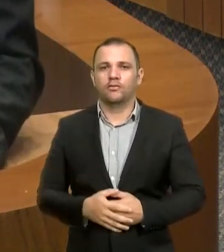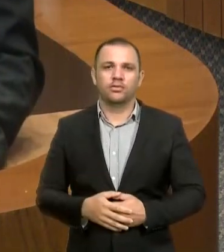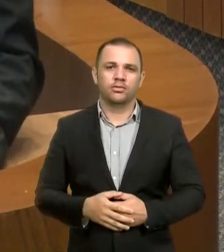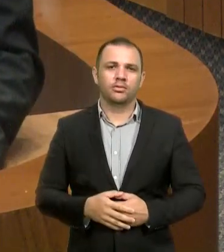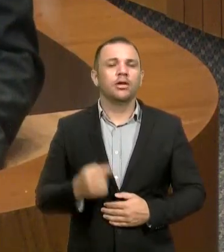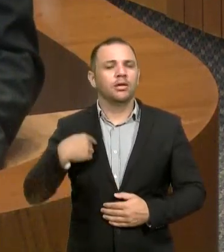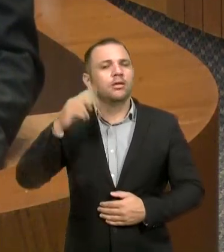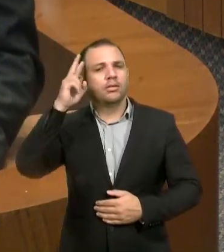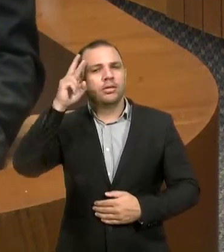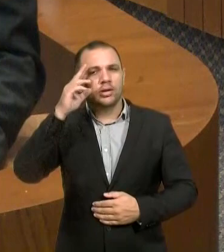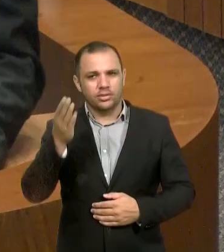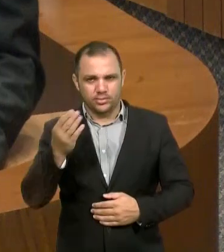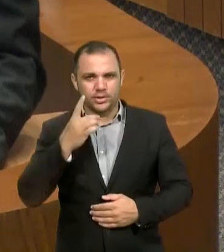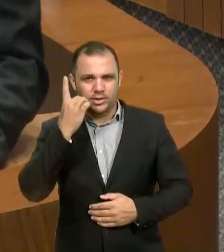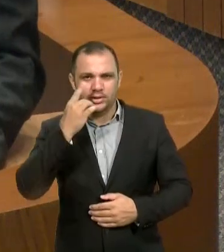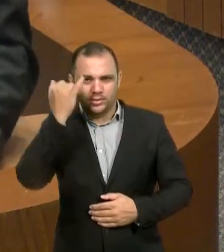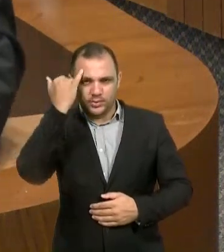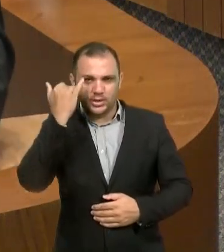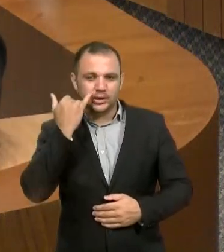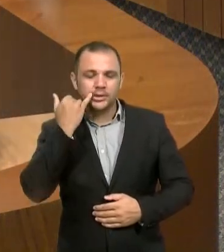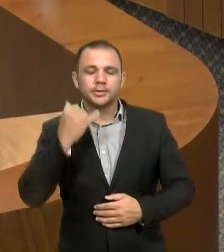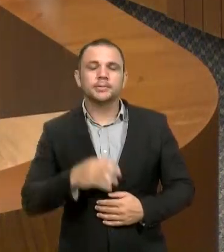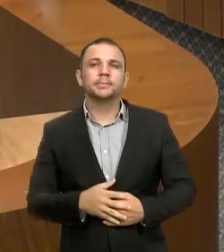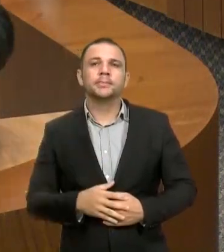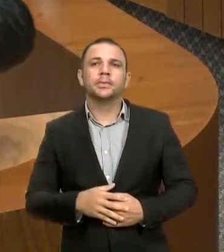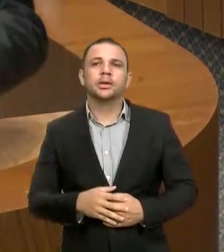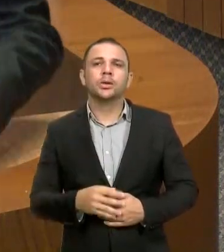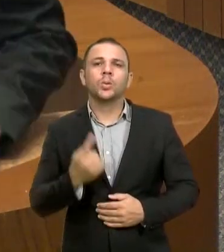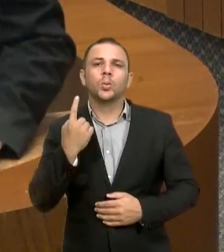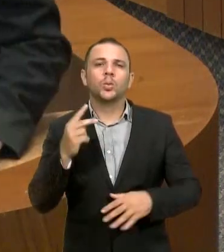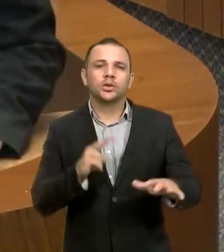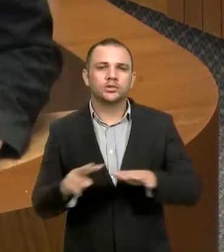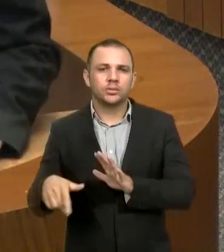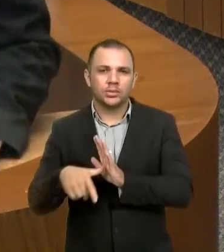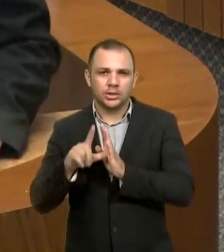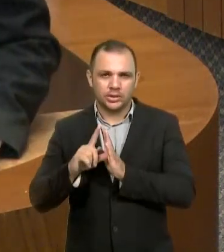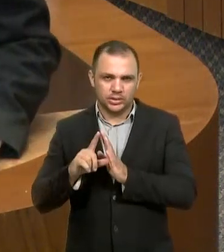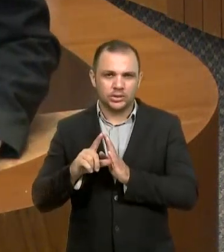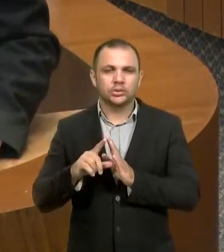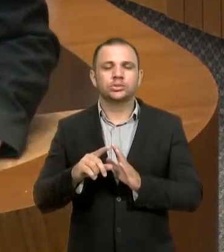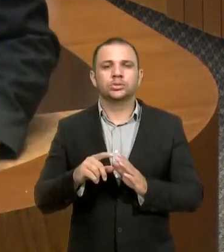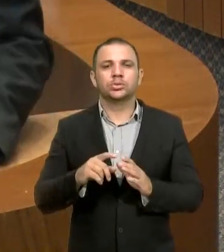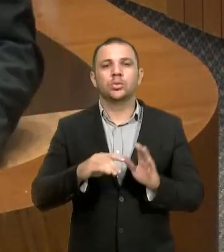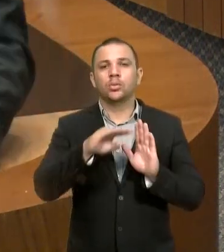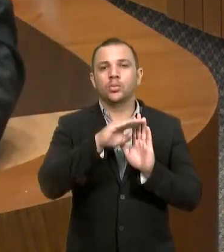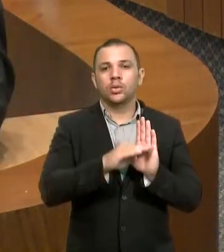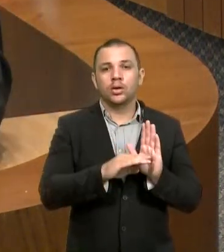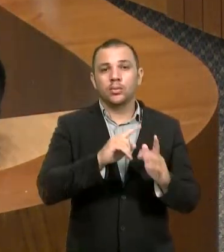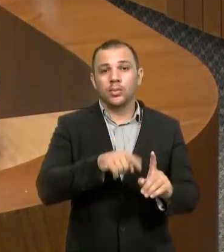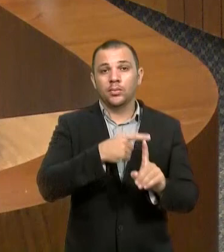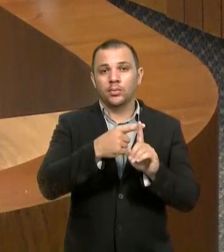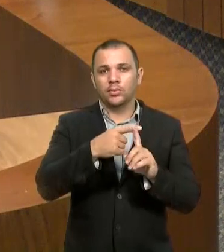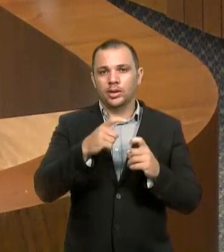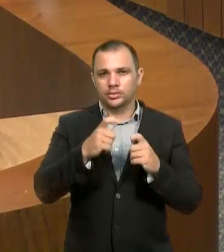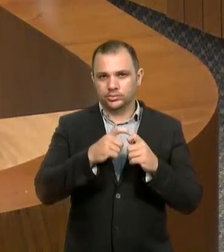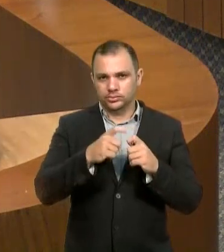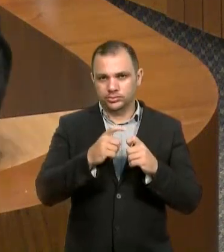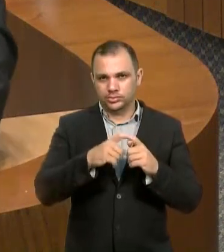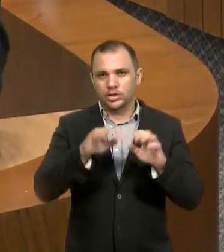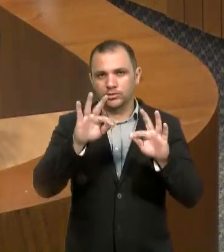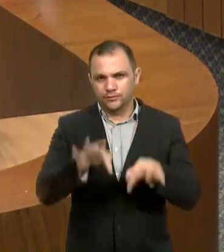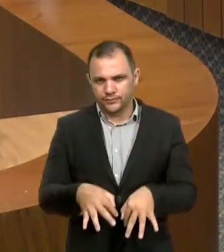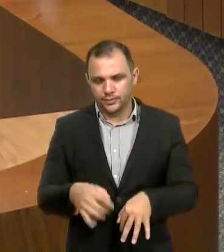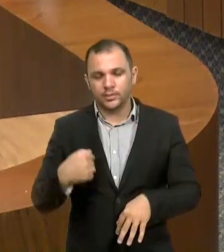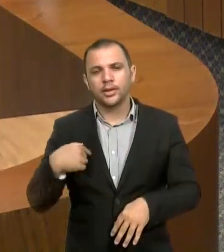bem que uma semana antes do Mais Médico terminar, eu estava lá em